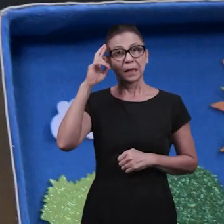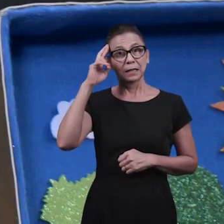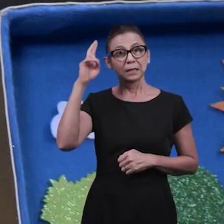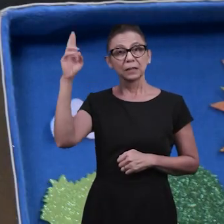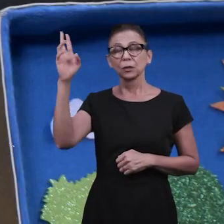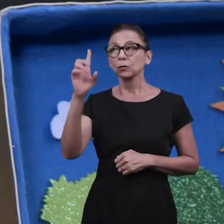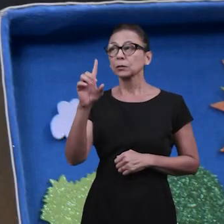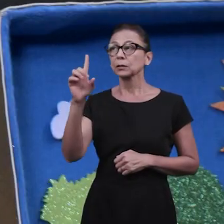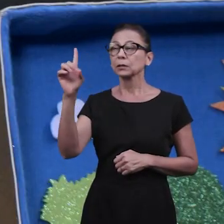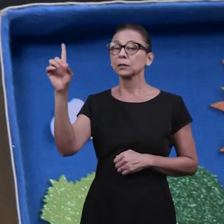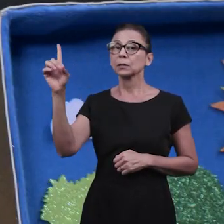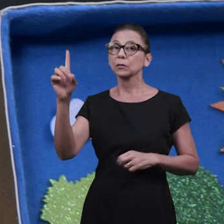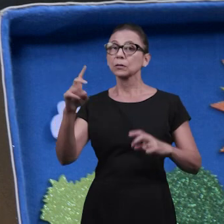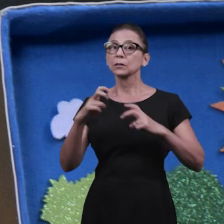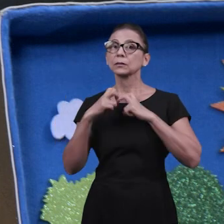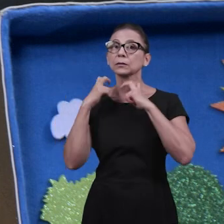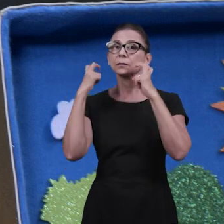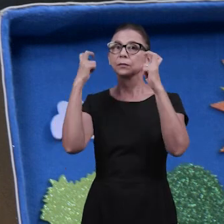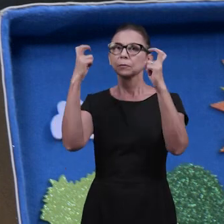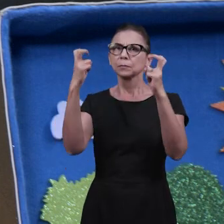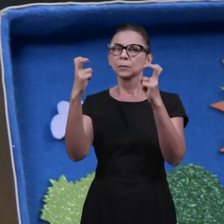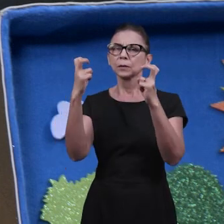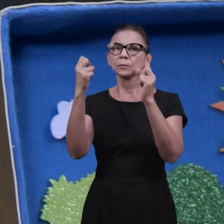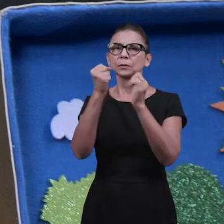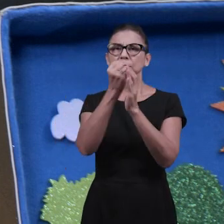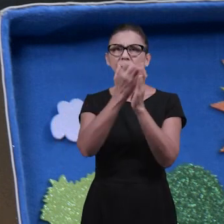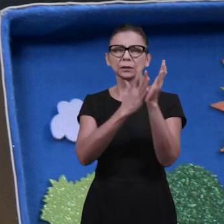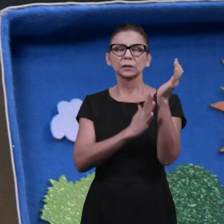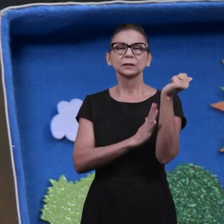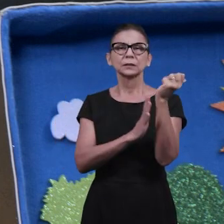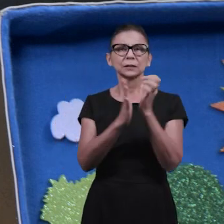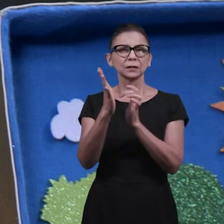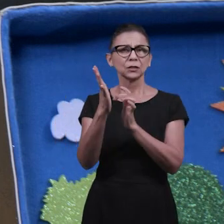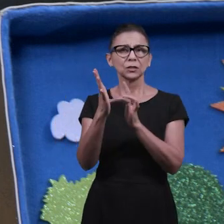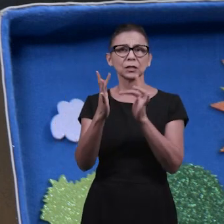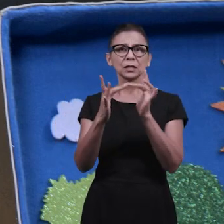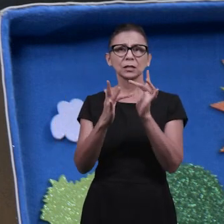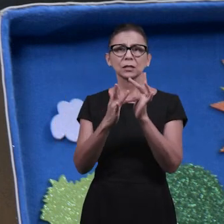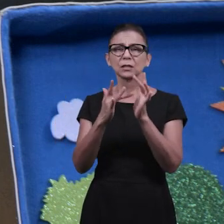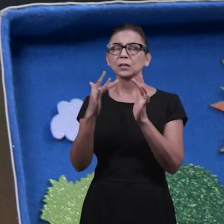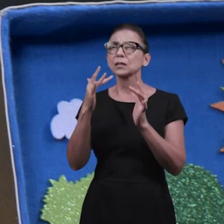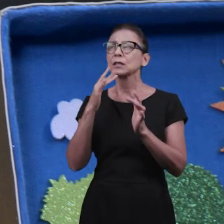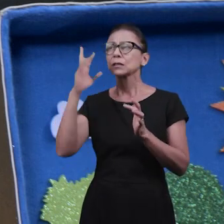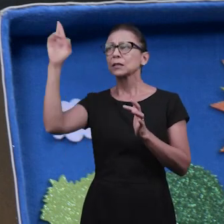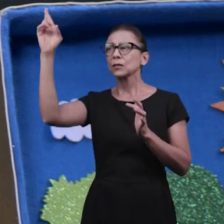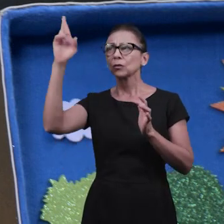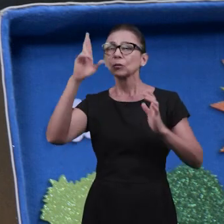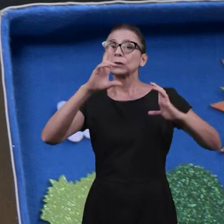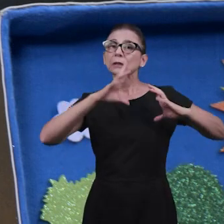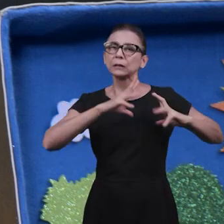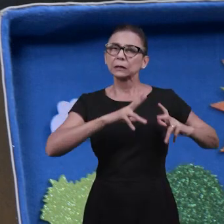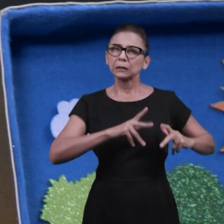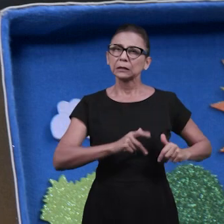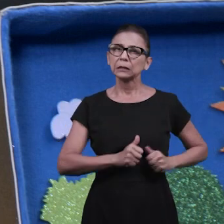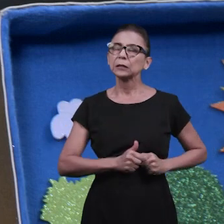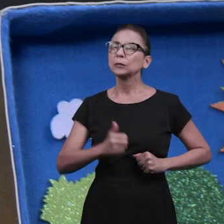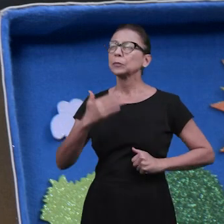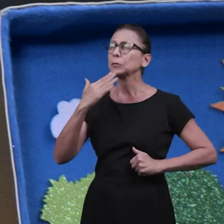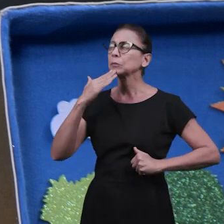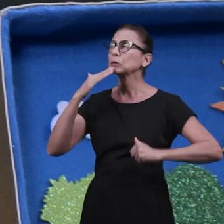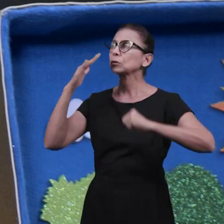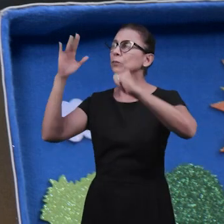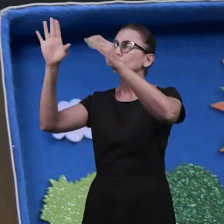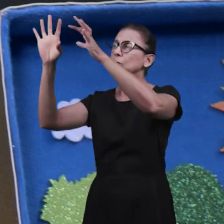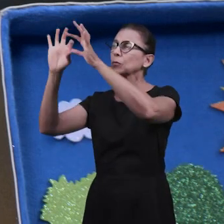Senhor Deus, nós clamamos pelo sangue de Jesus, pedimos ao Senhor, limpa o nosso coração, nos dê comunhão